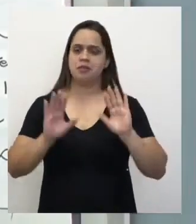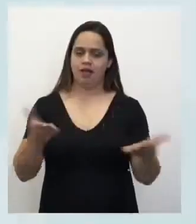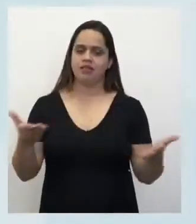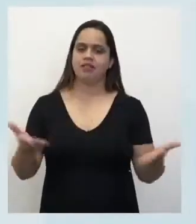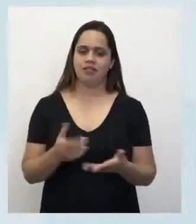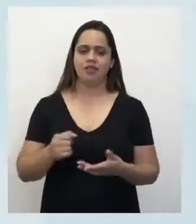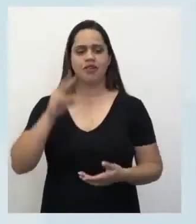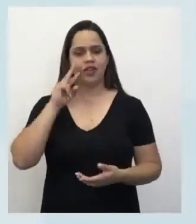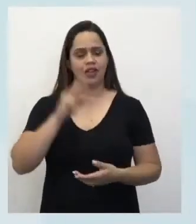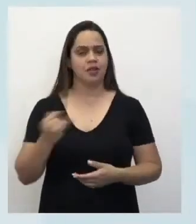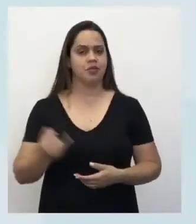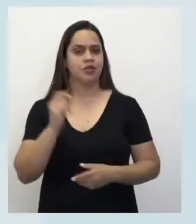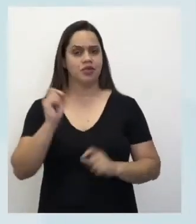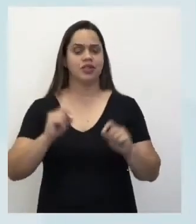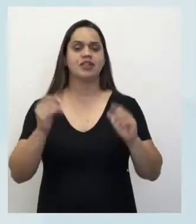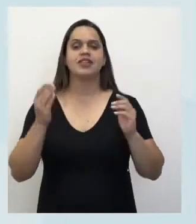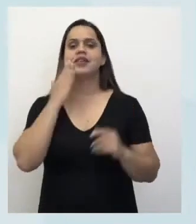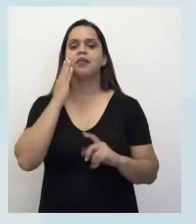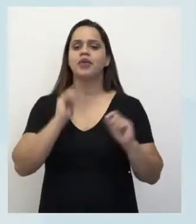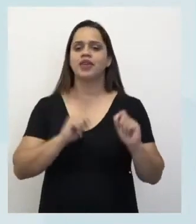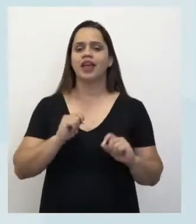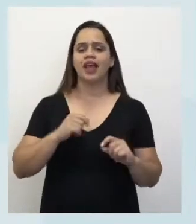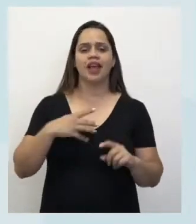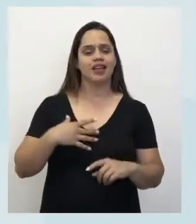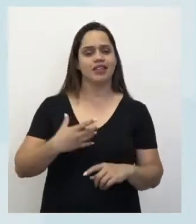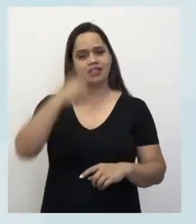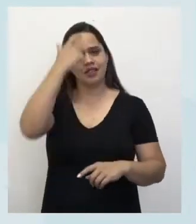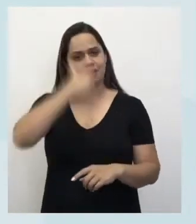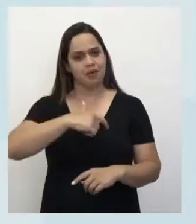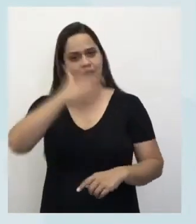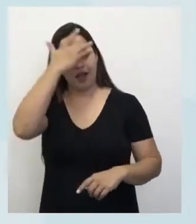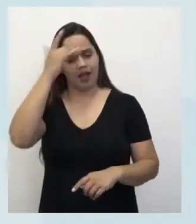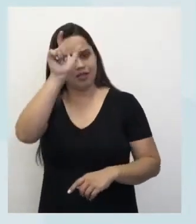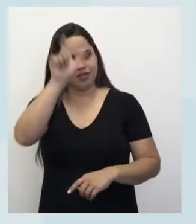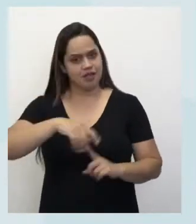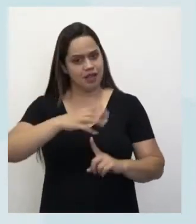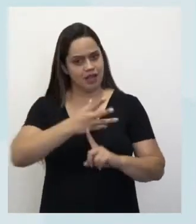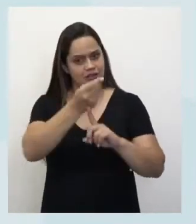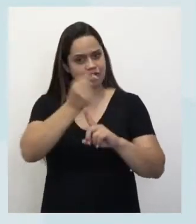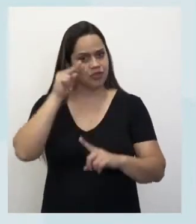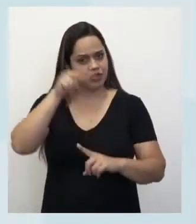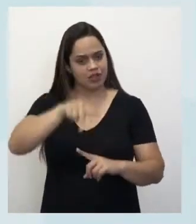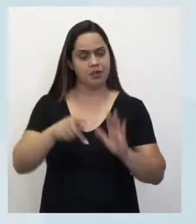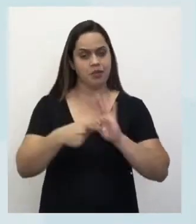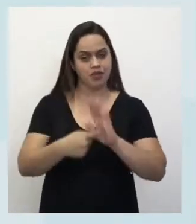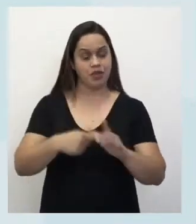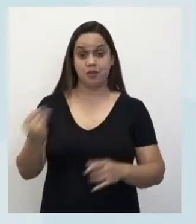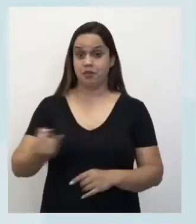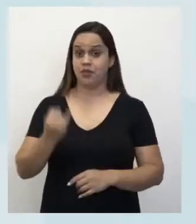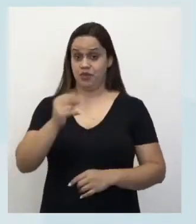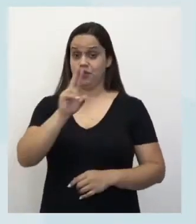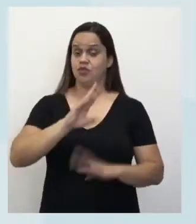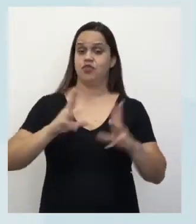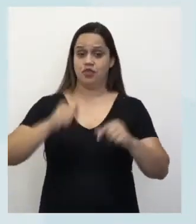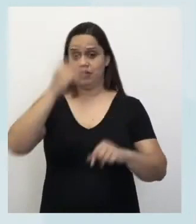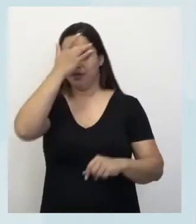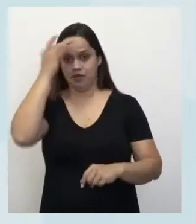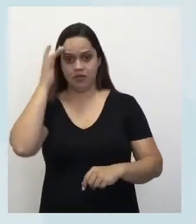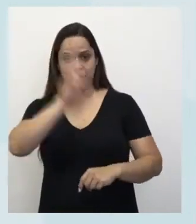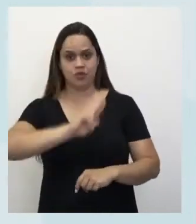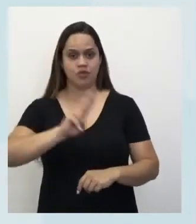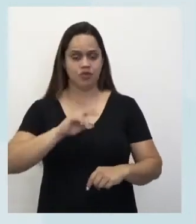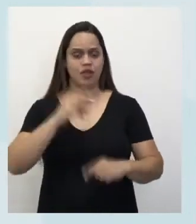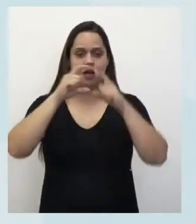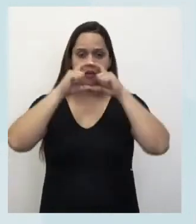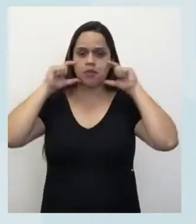só, importante sacada desse artista, a sensibilidade dele em mostrar a importância, né, de todo mundo se proteger,